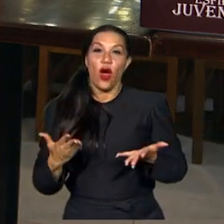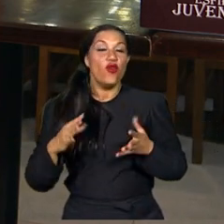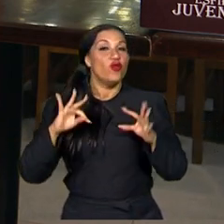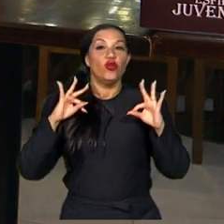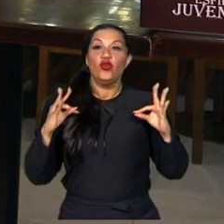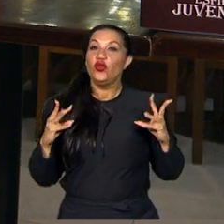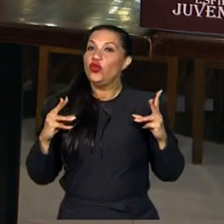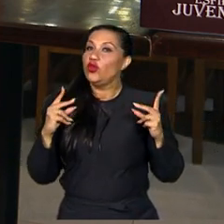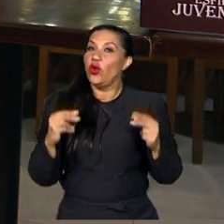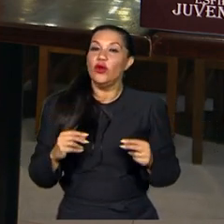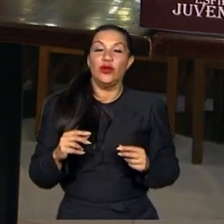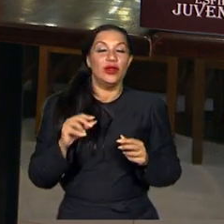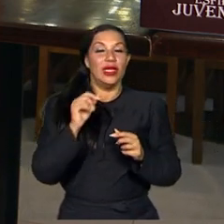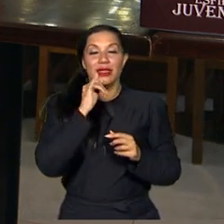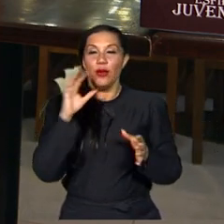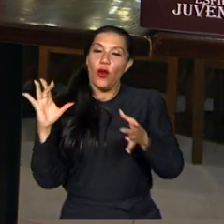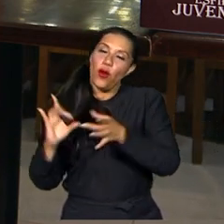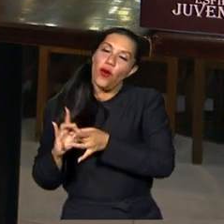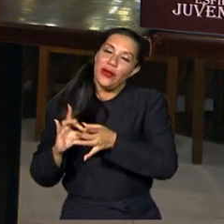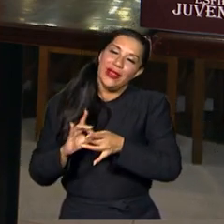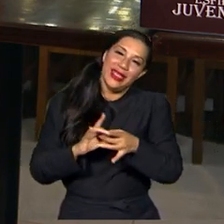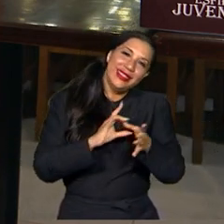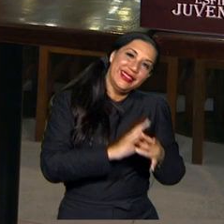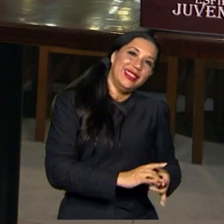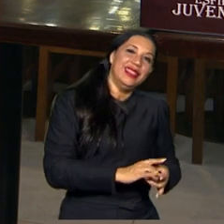todo um contexto,